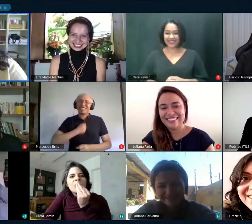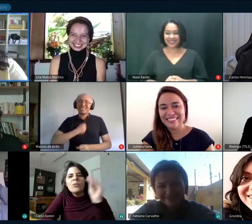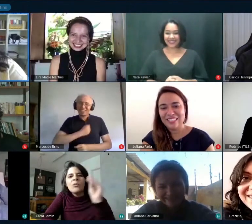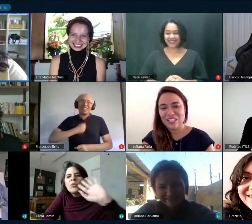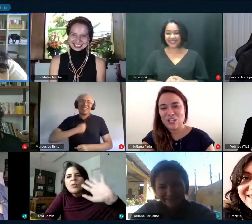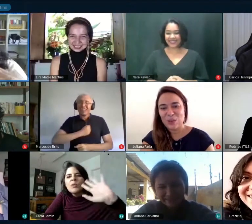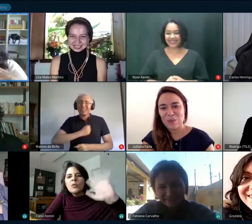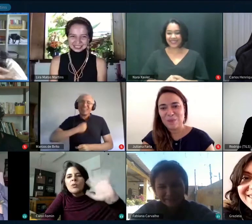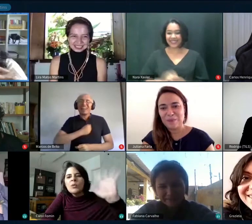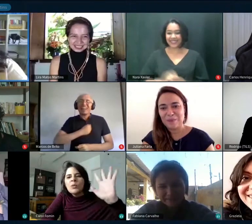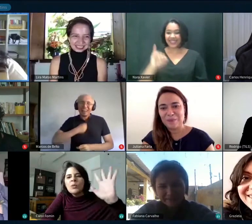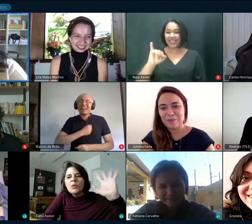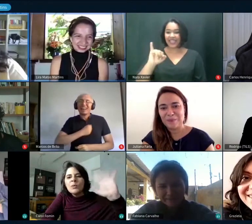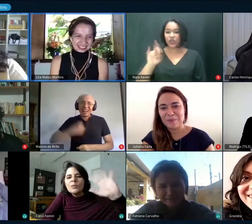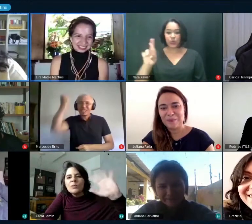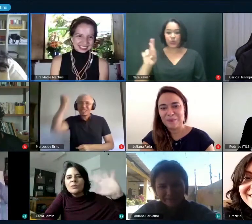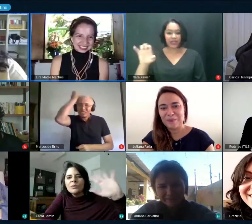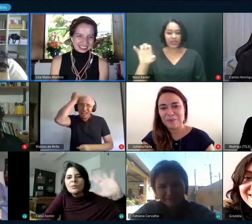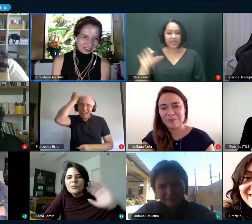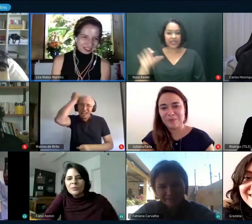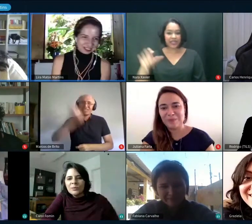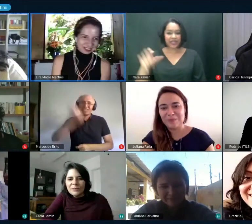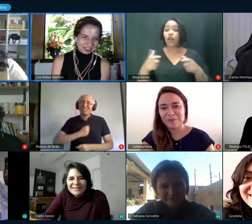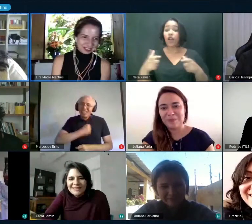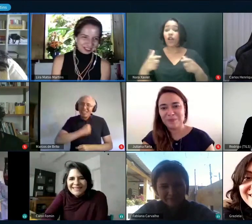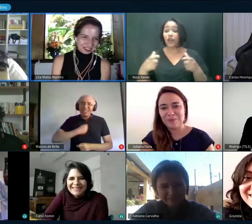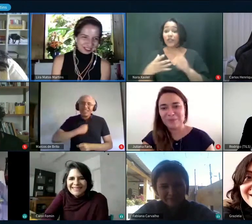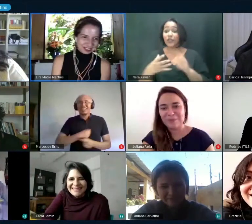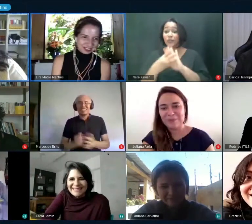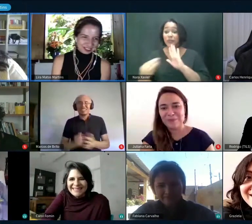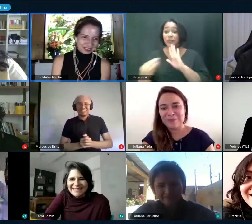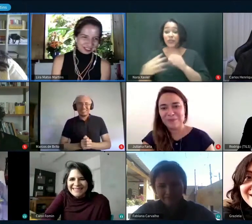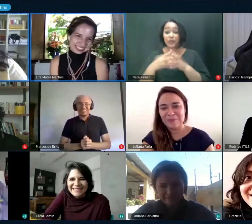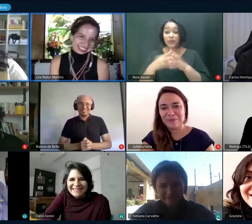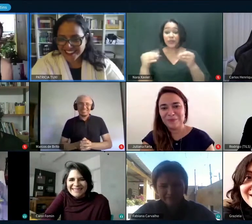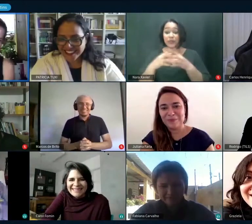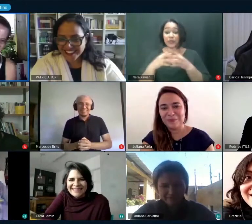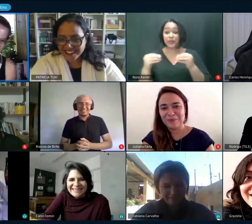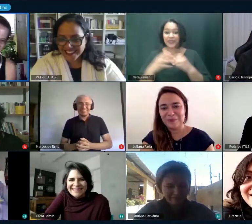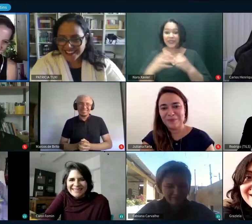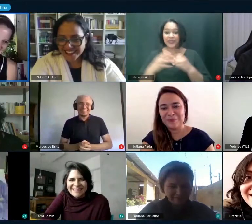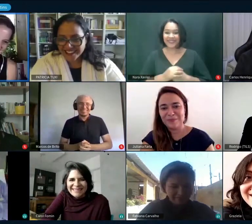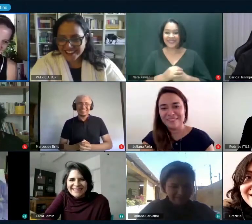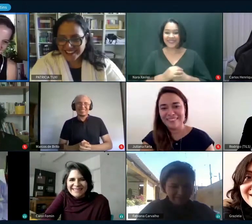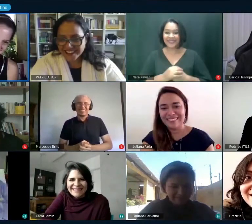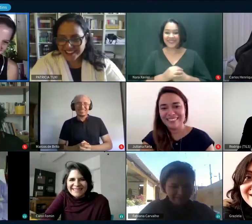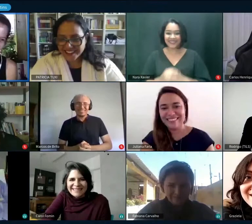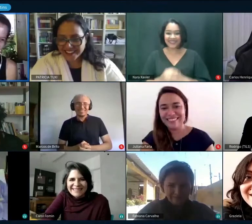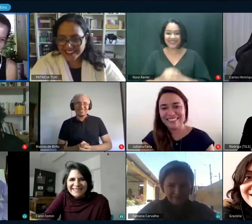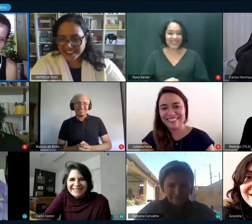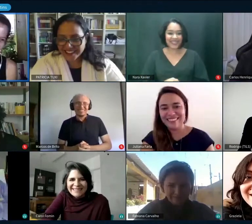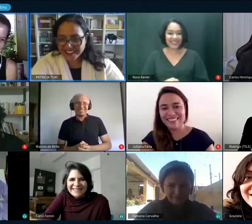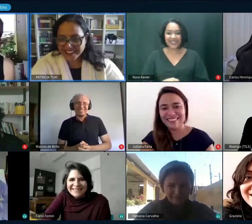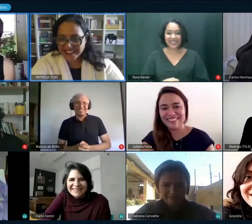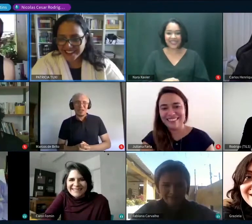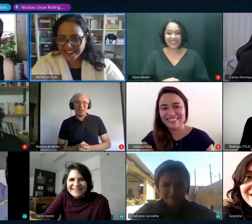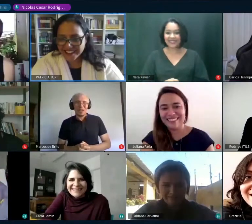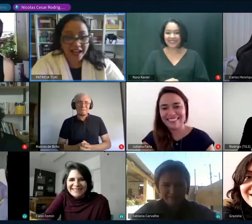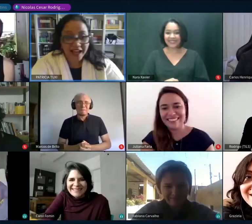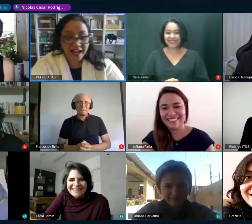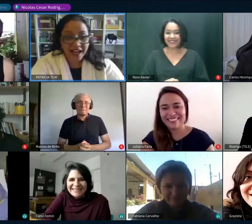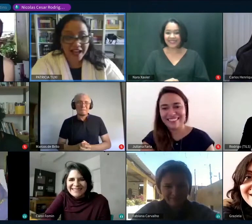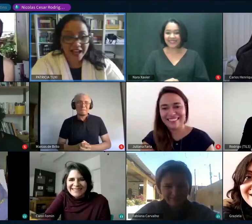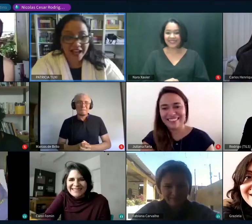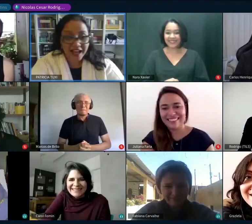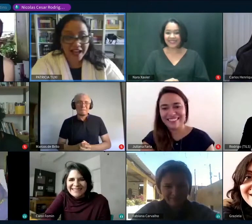Inácio. Yuri colando Inácio. Cadê o Yuri? Vem, Yuri. Vem, Dânia. Vem, gente. Vem, Rafa. Tem